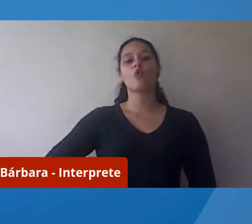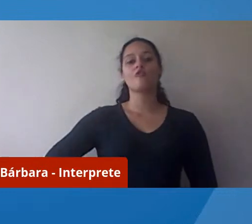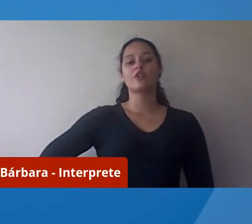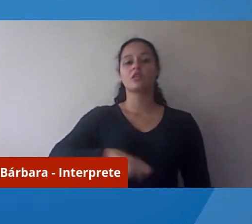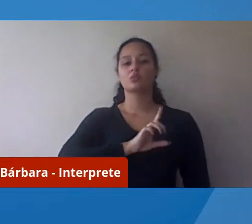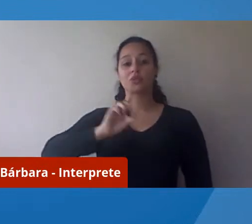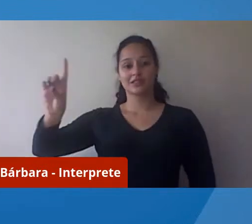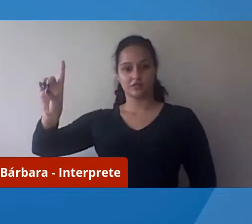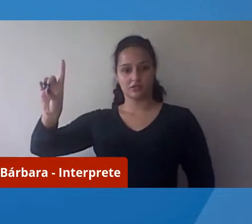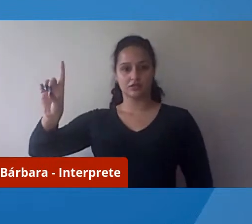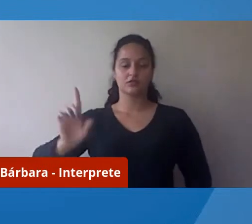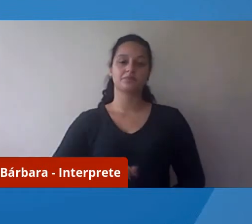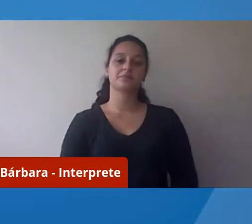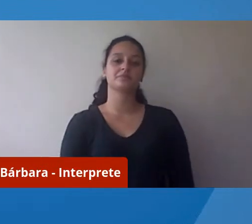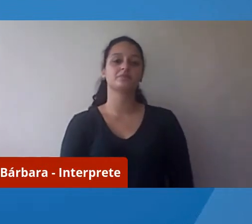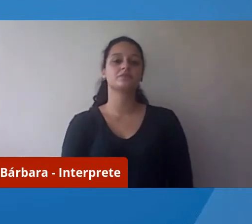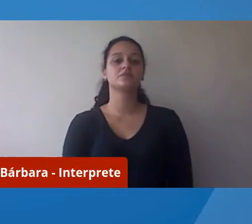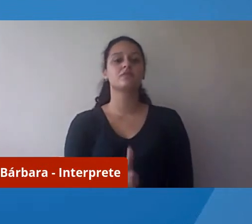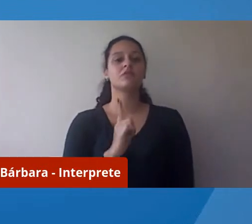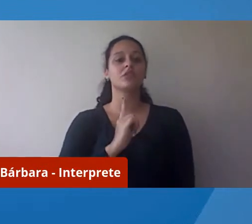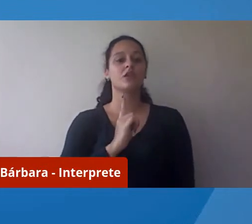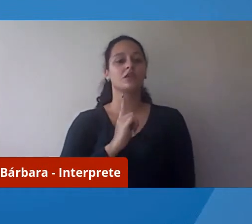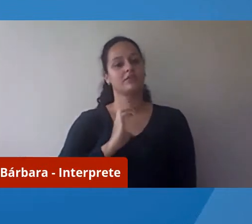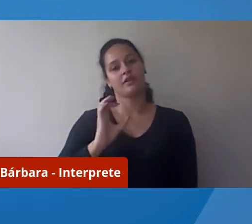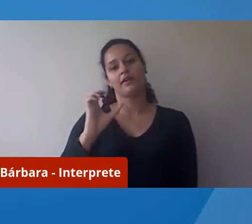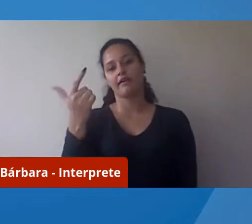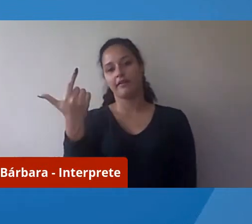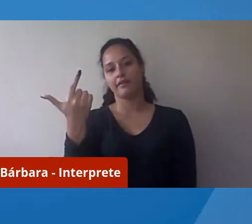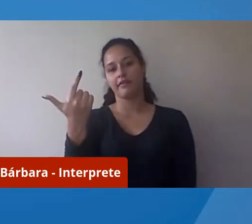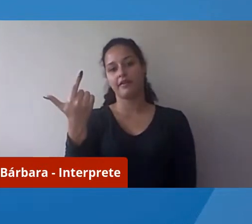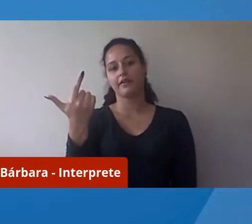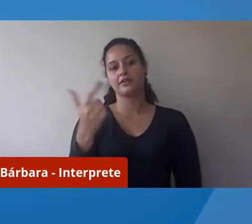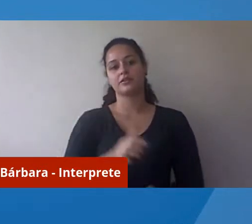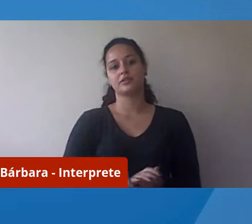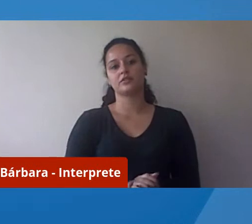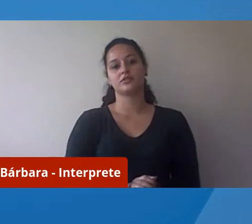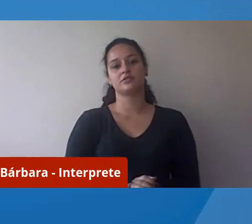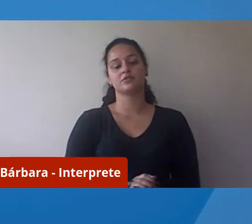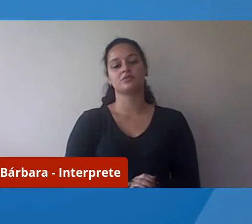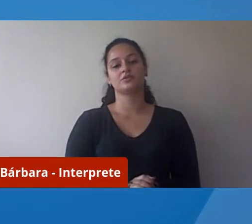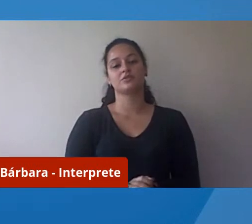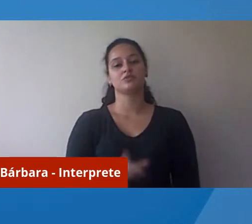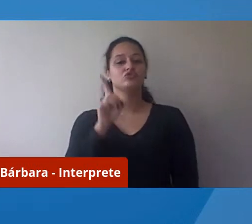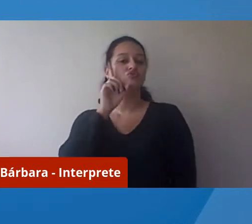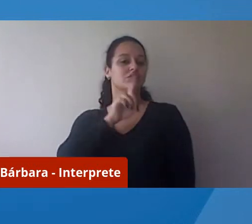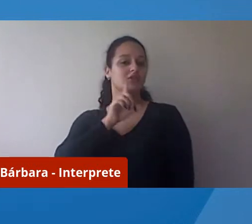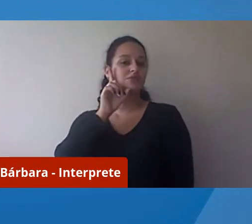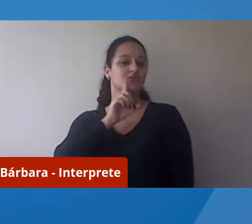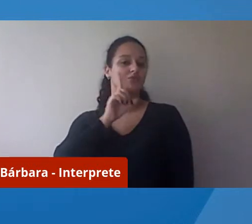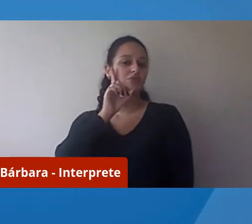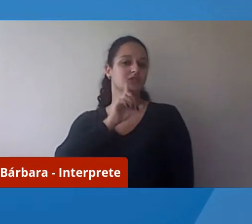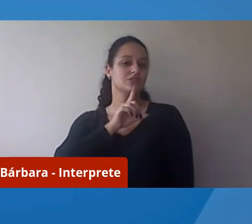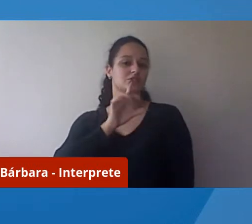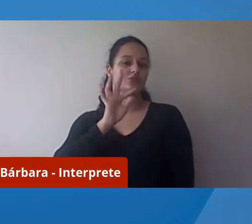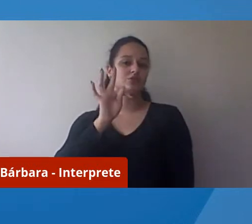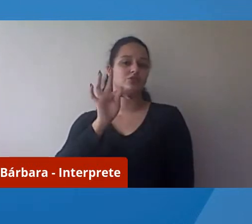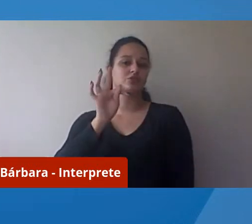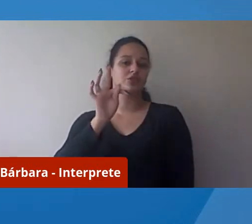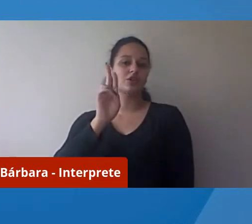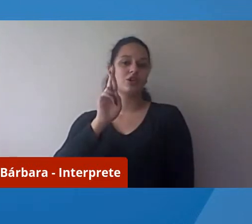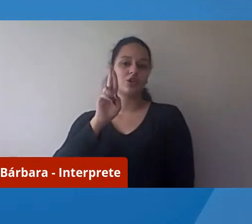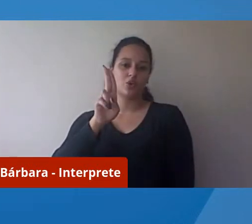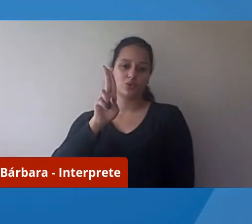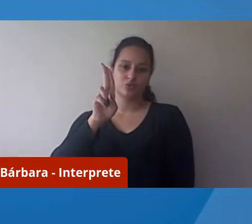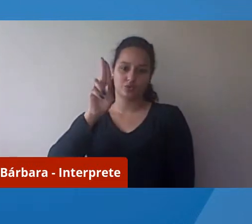temos, obviamente, Mr. Donald Trump, nos Estados Unidos, esperamos que não por muito tempo.